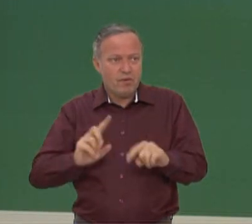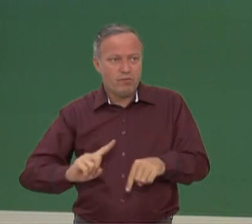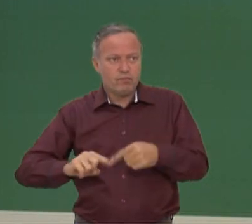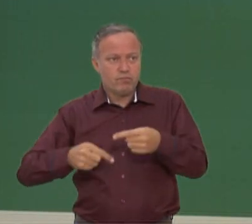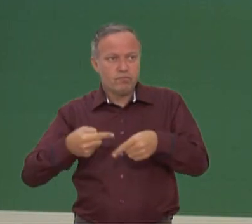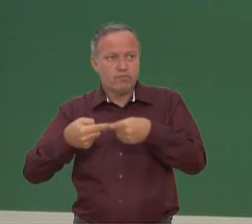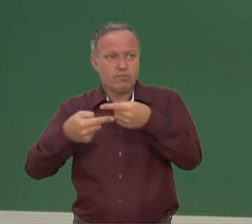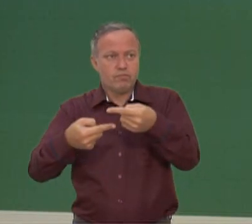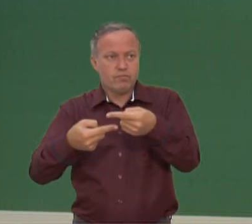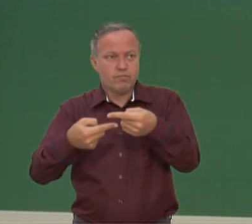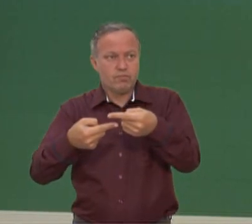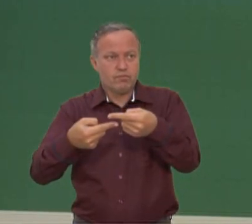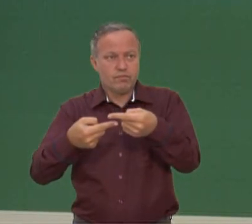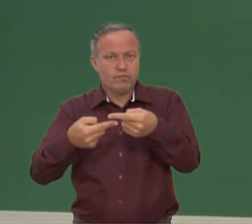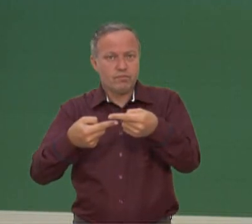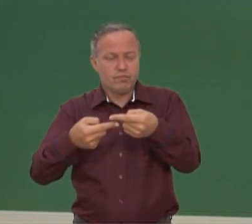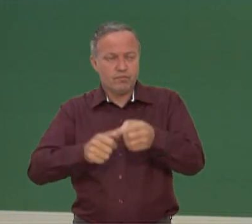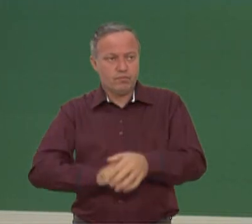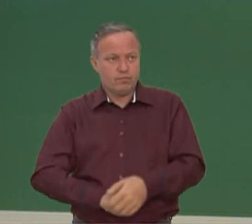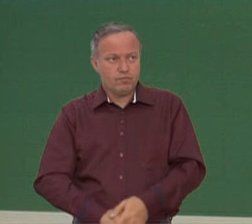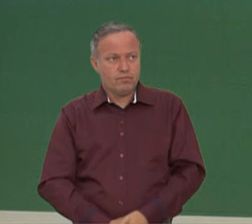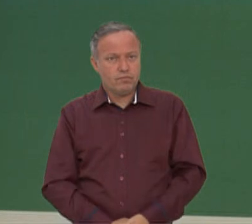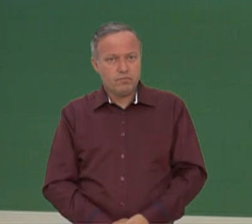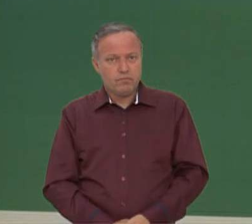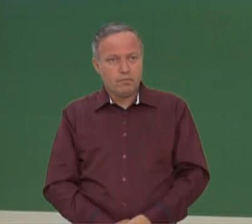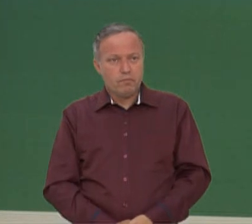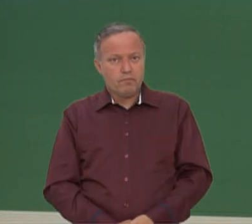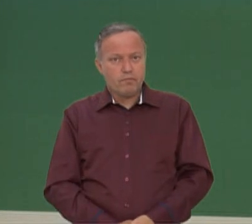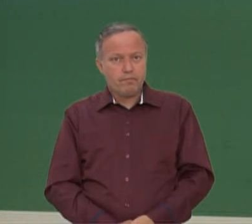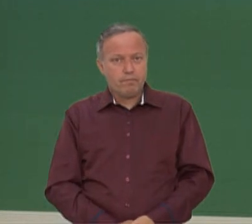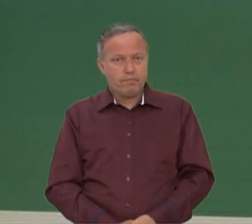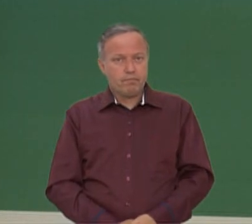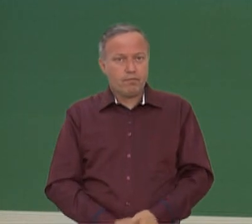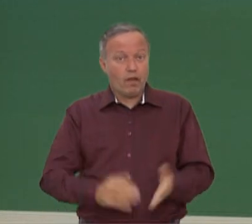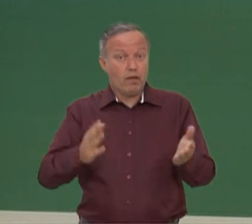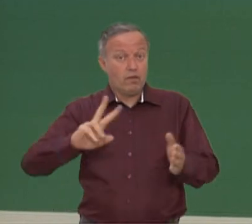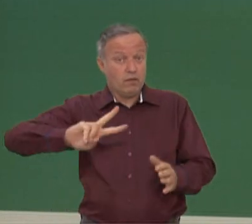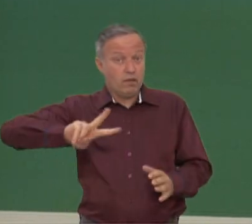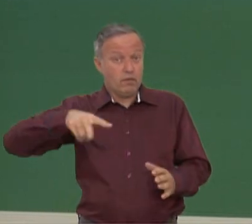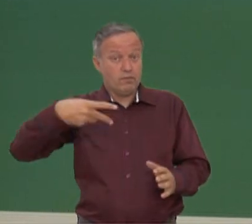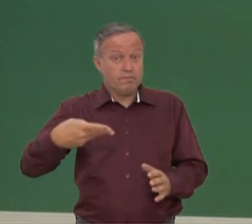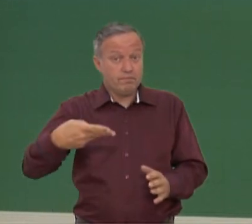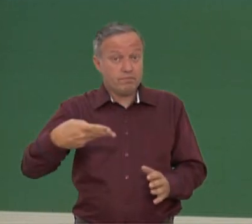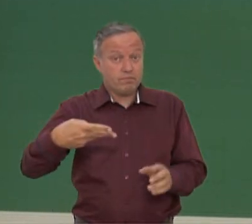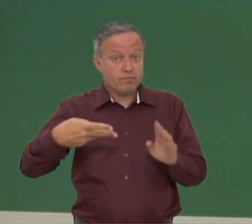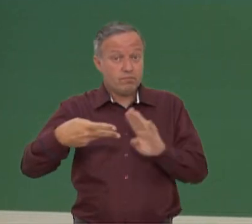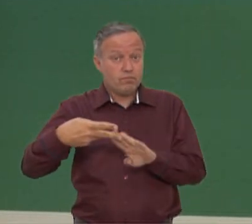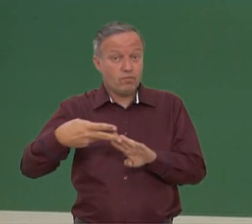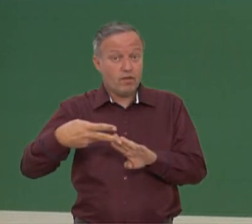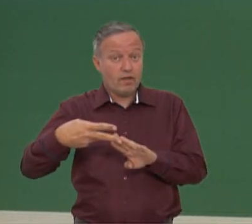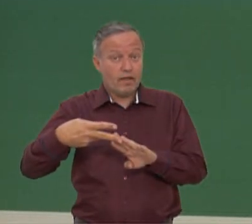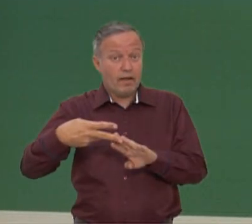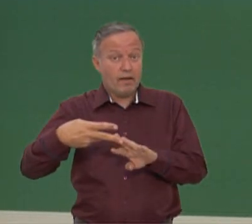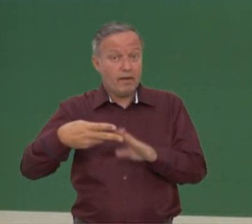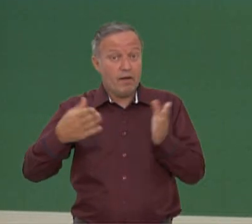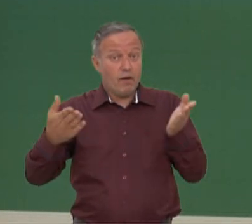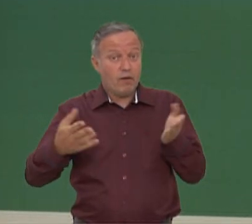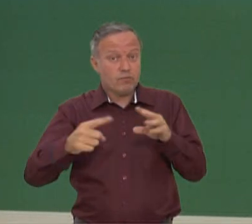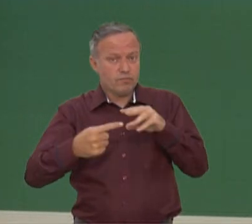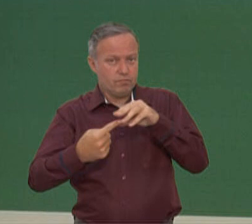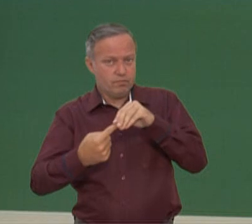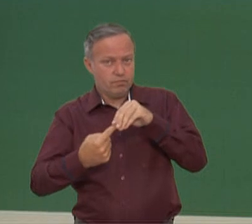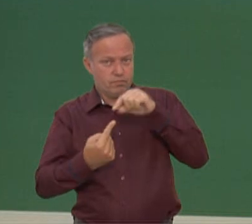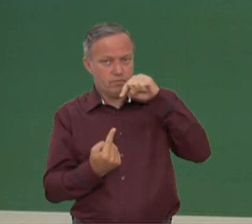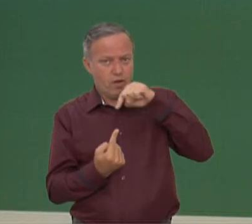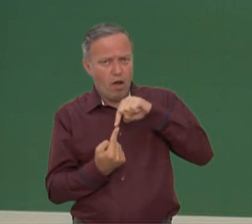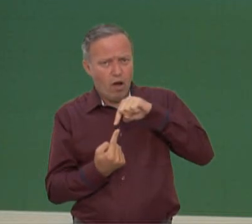mundial saísse da bipolaridade e sim entrasse num arranjo multipolar. Nesse arranjo multipolar, eu